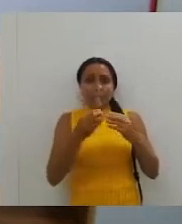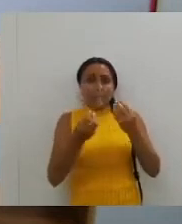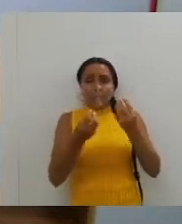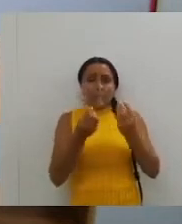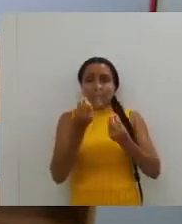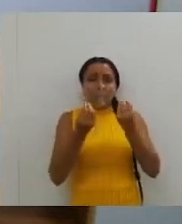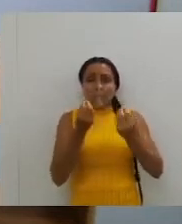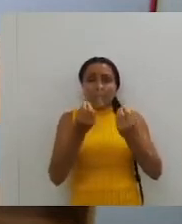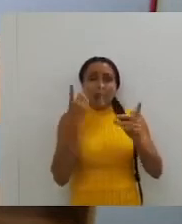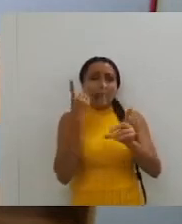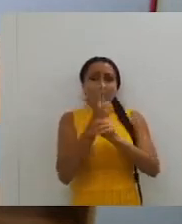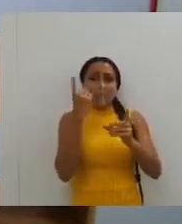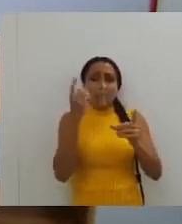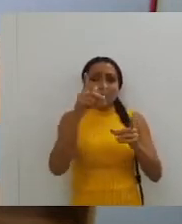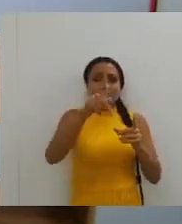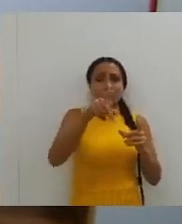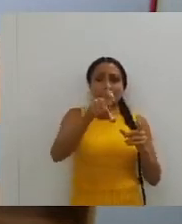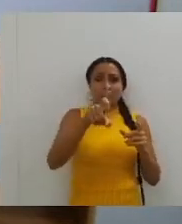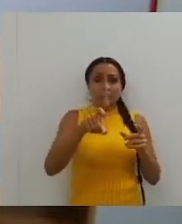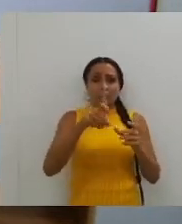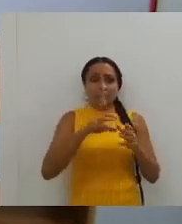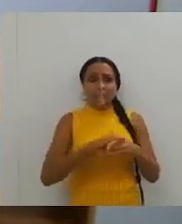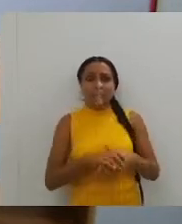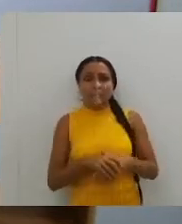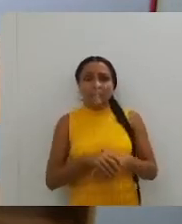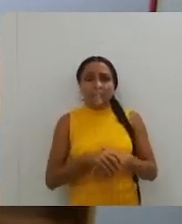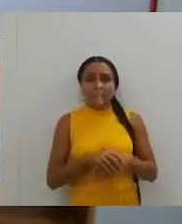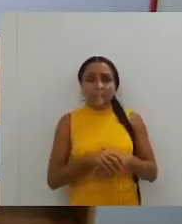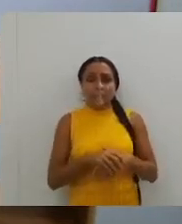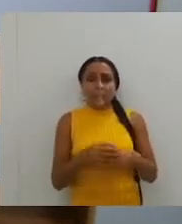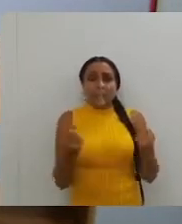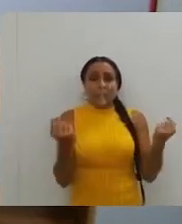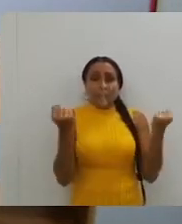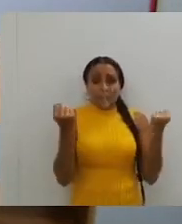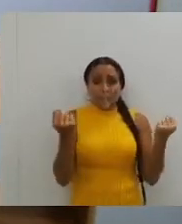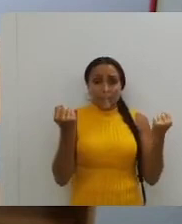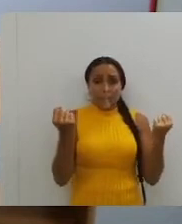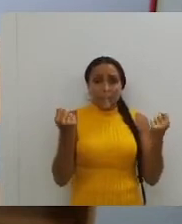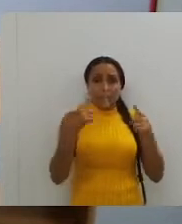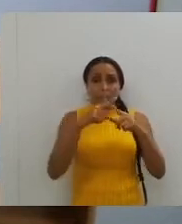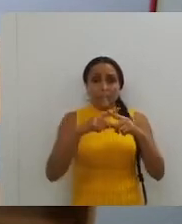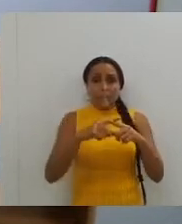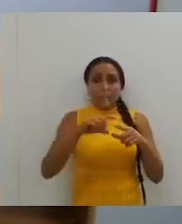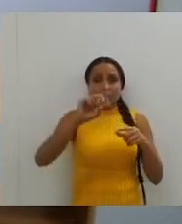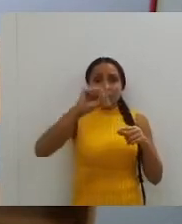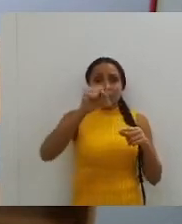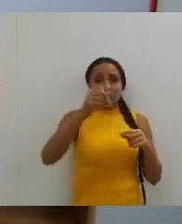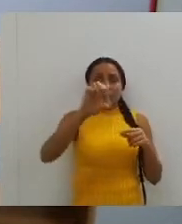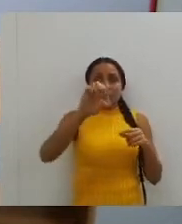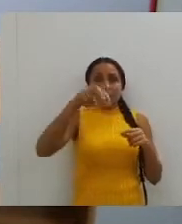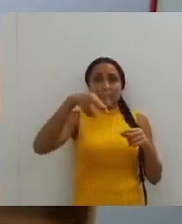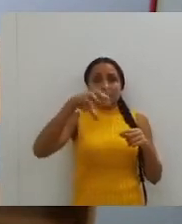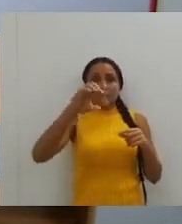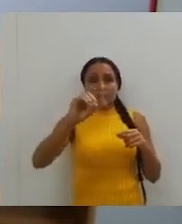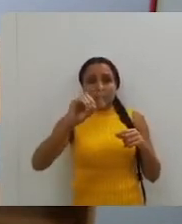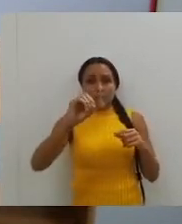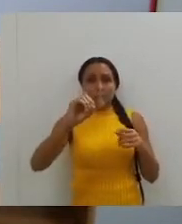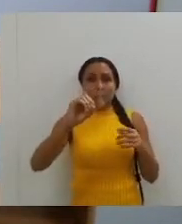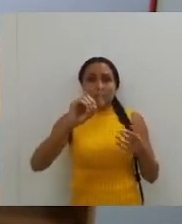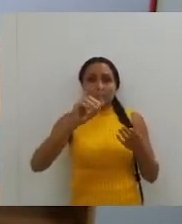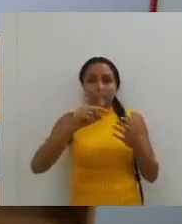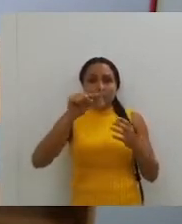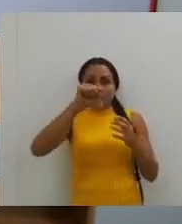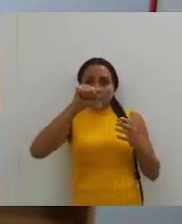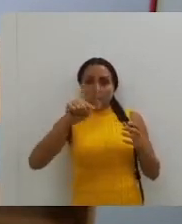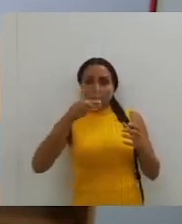Px? É o peso multiplicado pelo seno e seno do ângulo. No caso, no exemplo, é